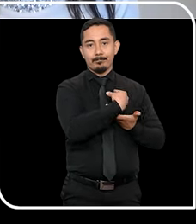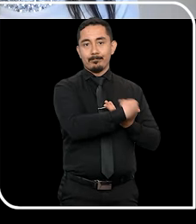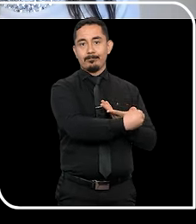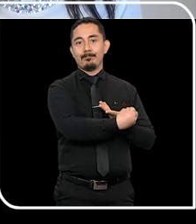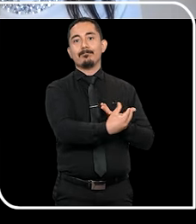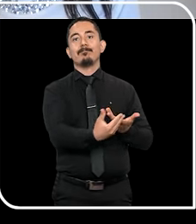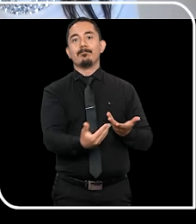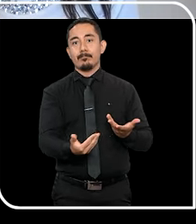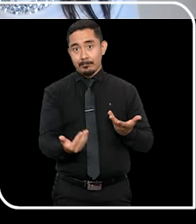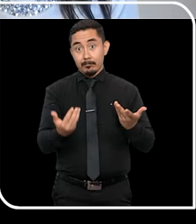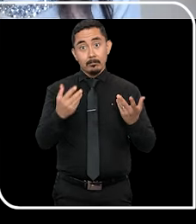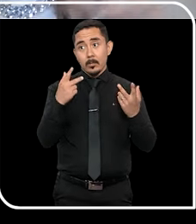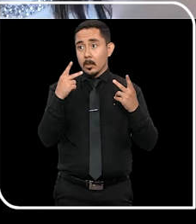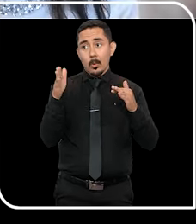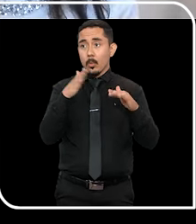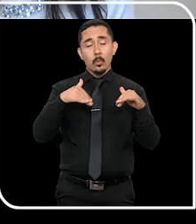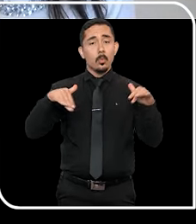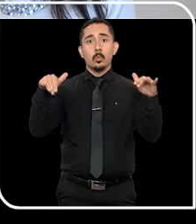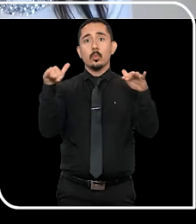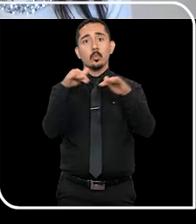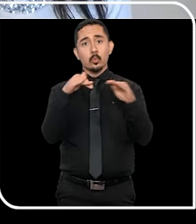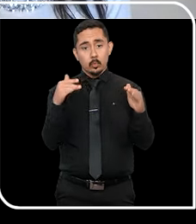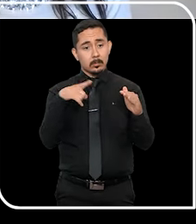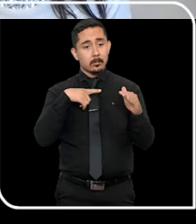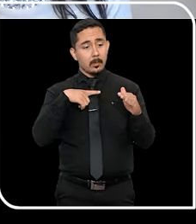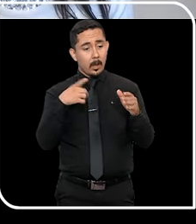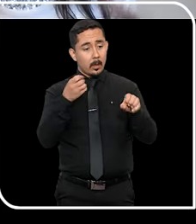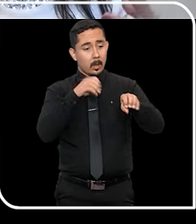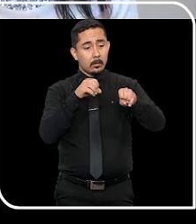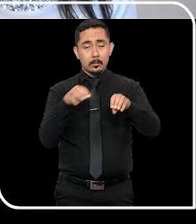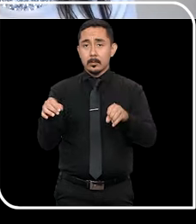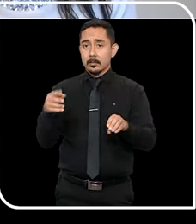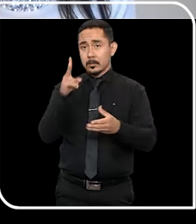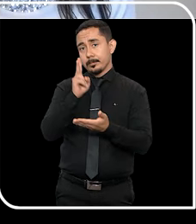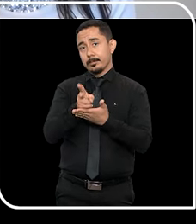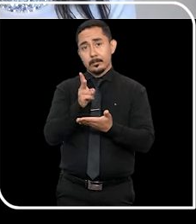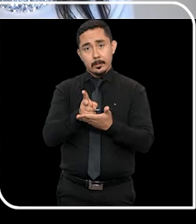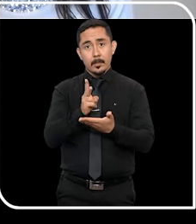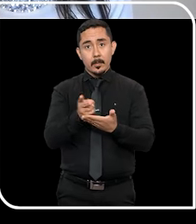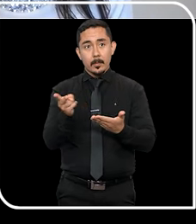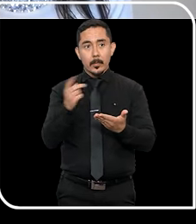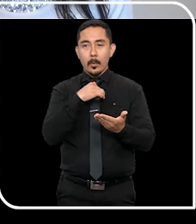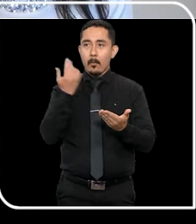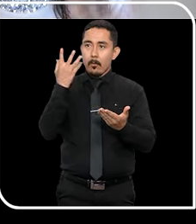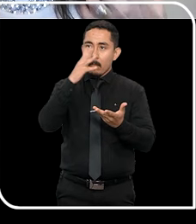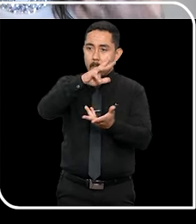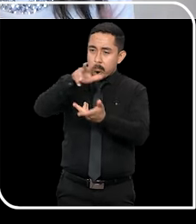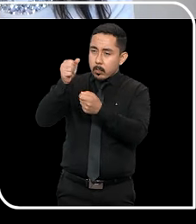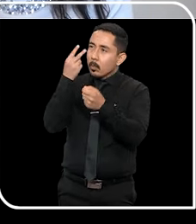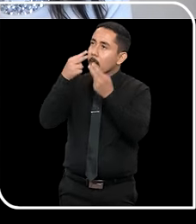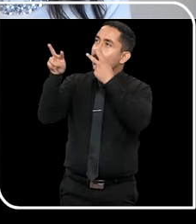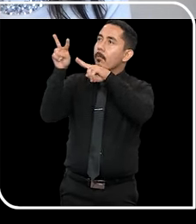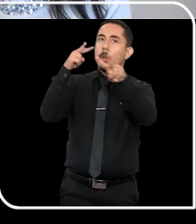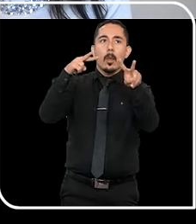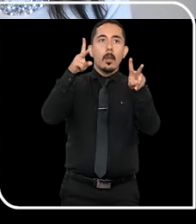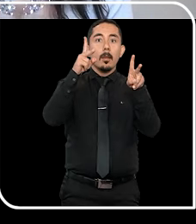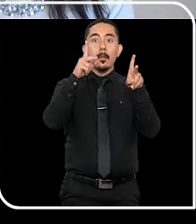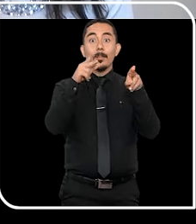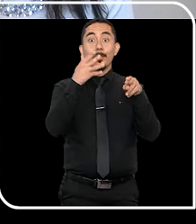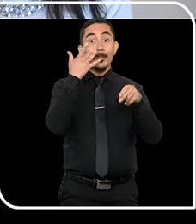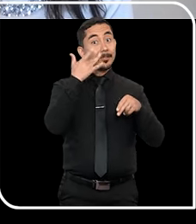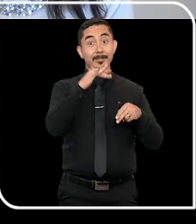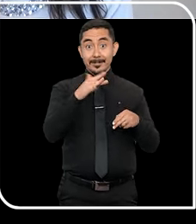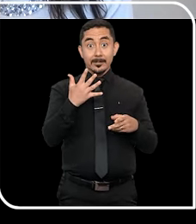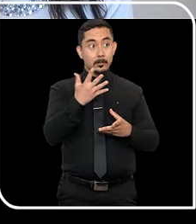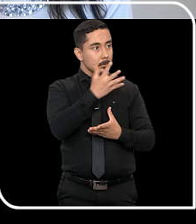replicar o que a gente faz como todos os outros pontos da educação então que a gente possa ver o mundo com os olhos de uma criança e que a